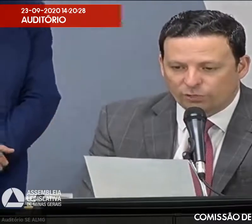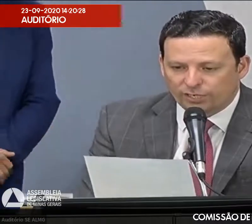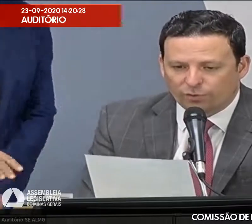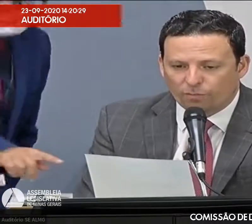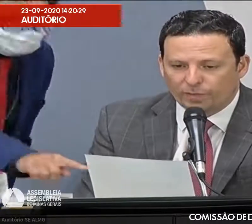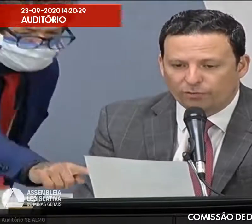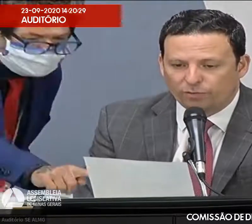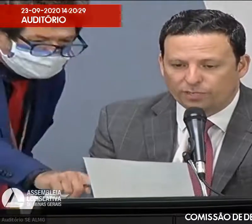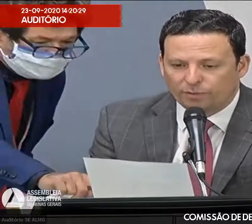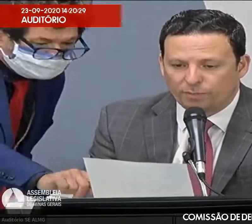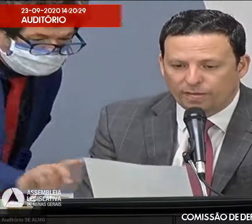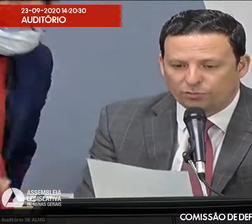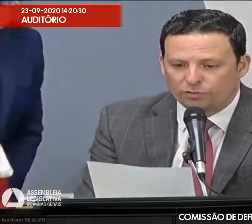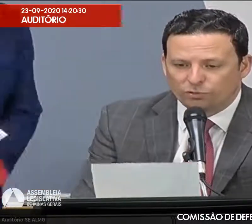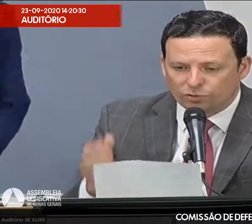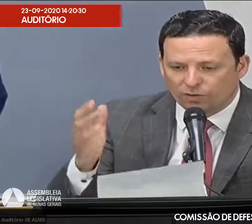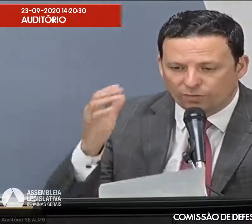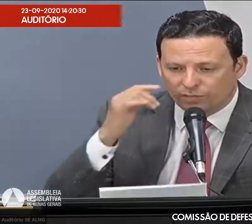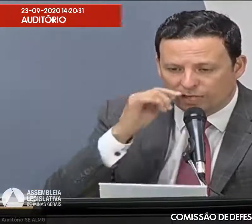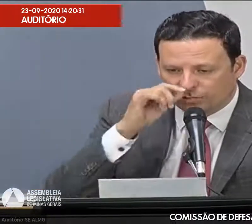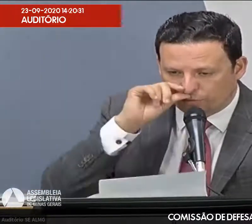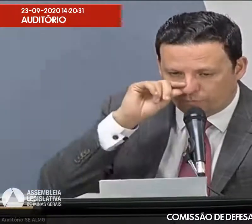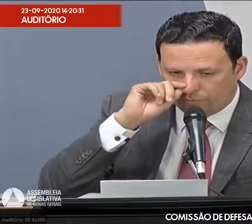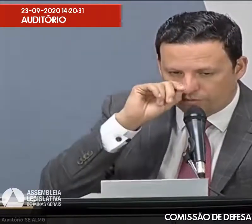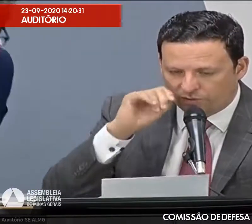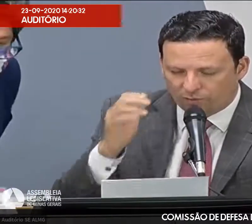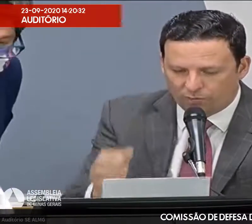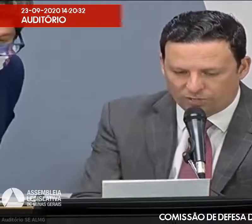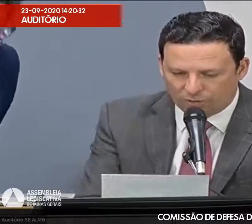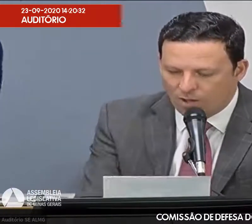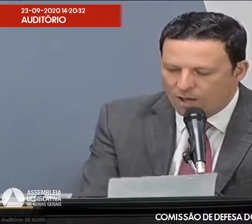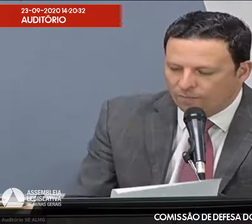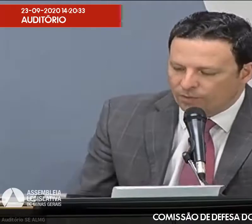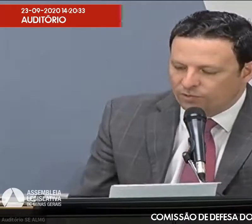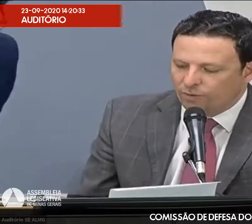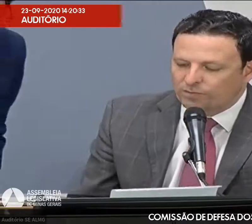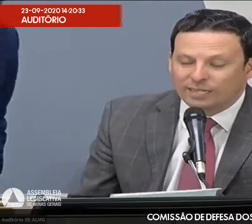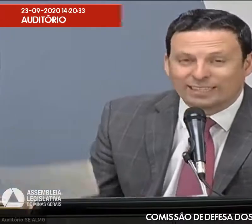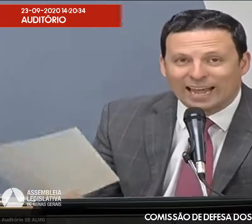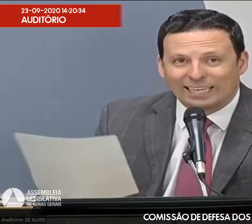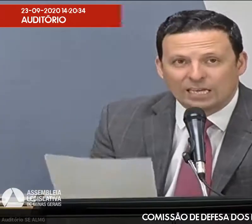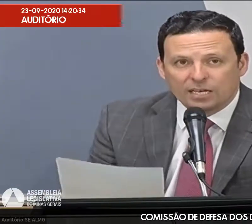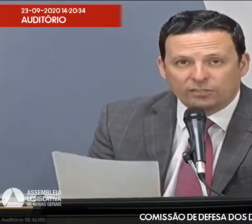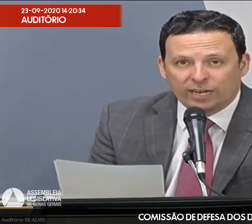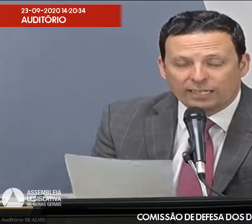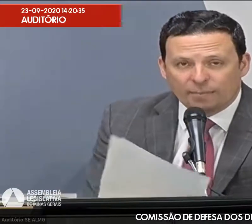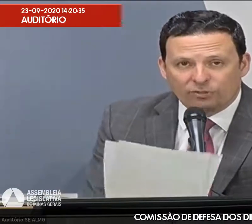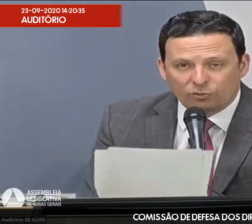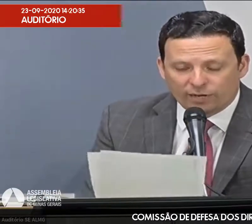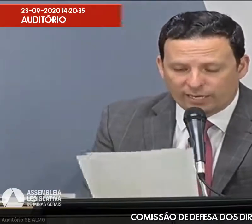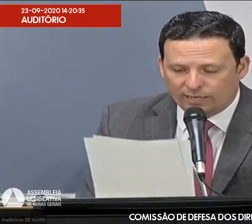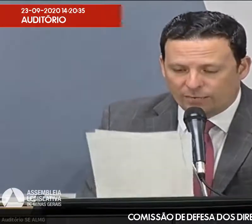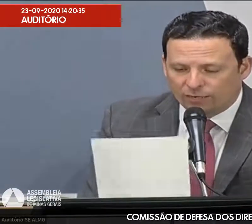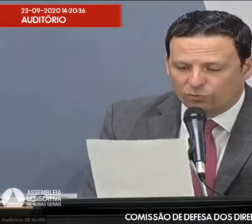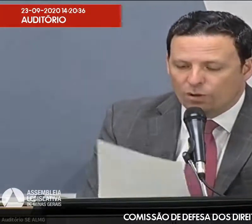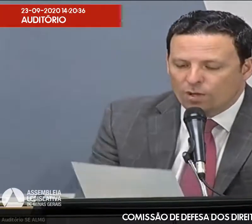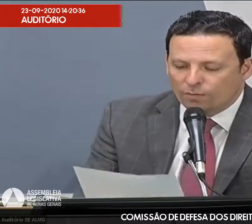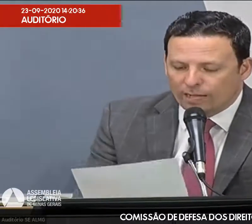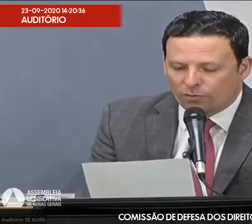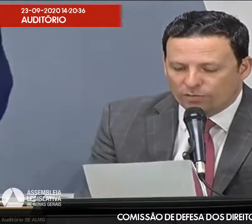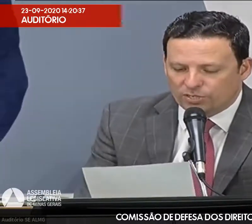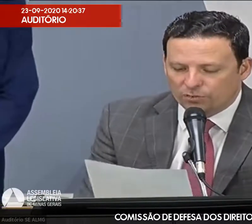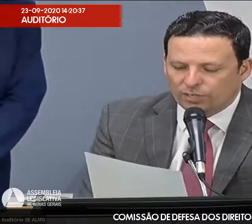ordem do dia, que compreende o recebimento e discussão e a votação de proposição da comissão. Então, nós já vamos entrar aqui diretamente no